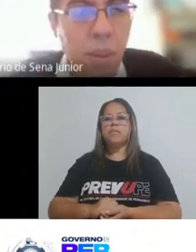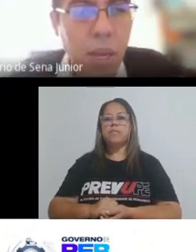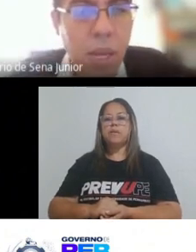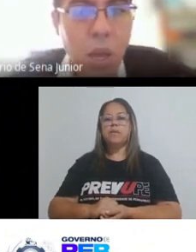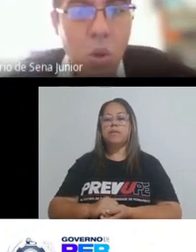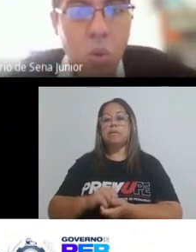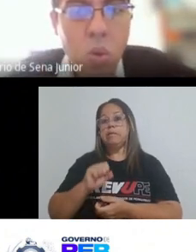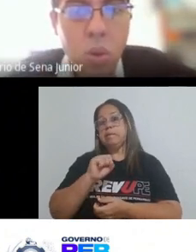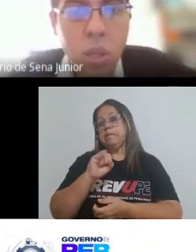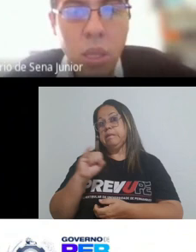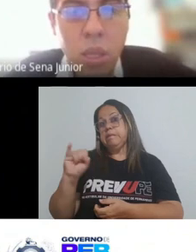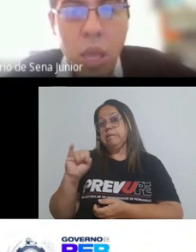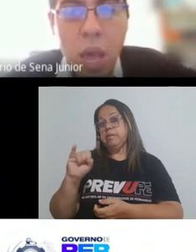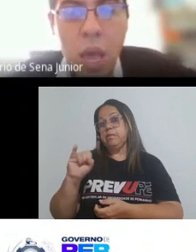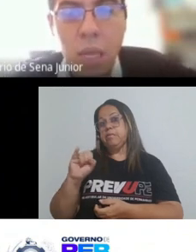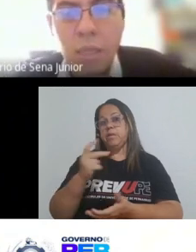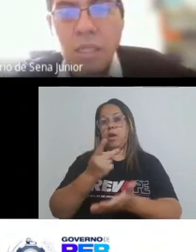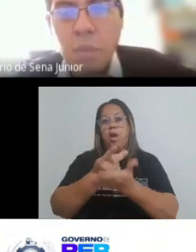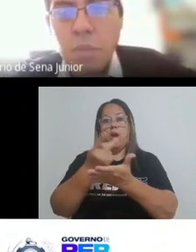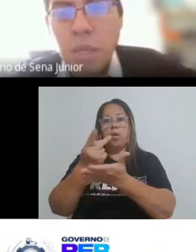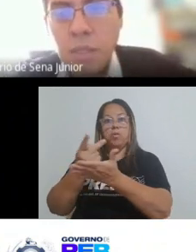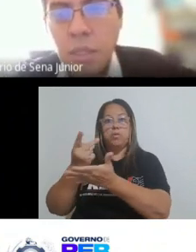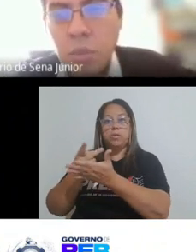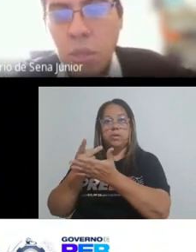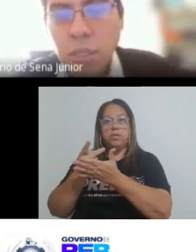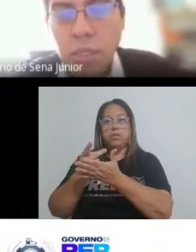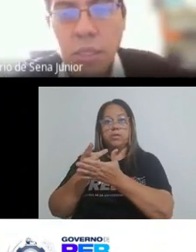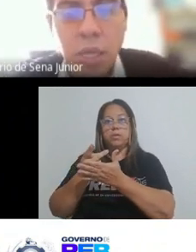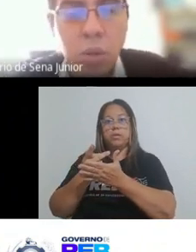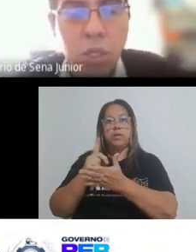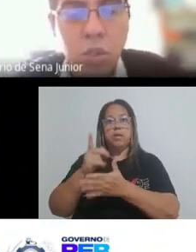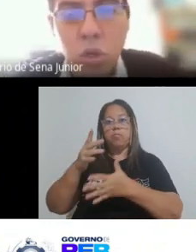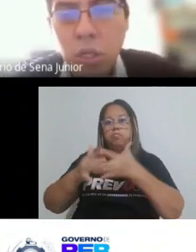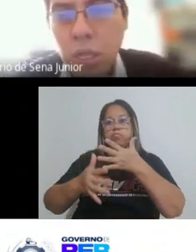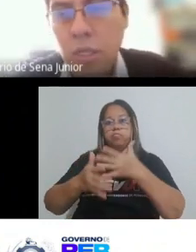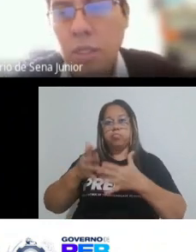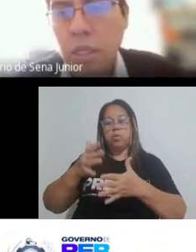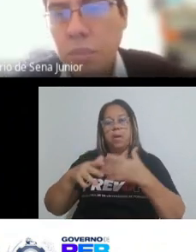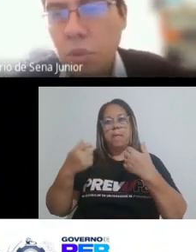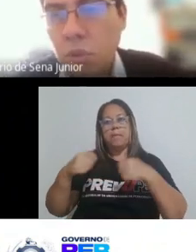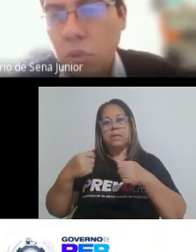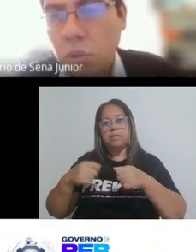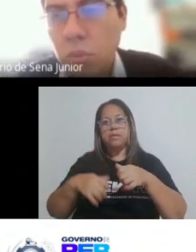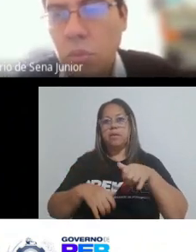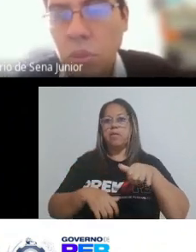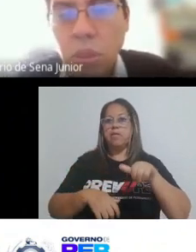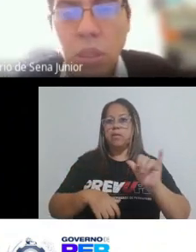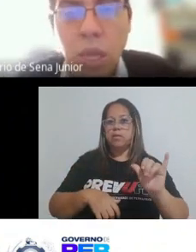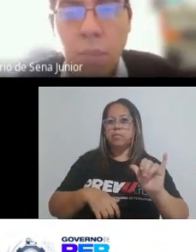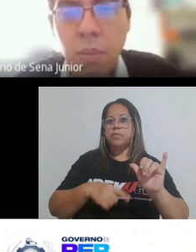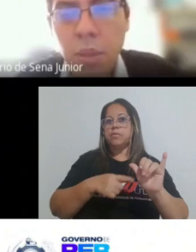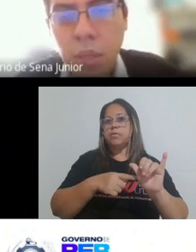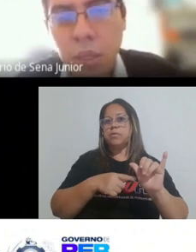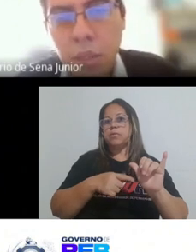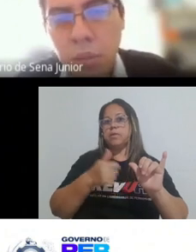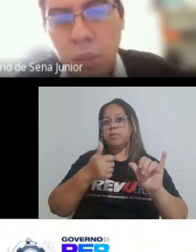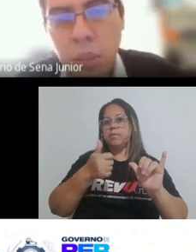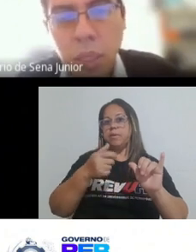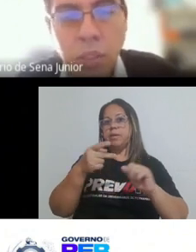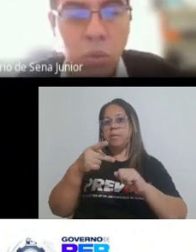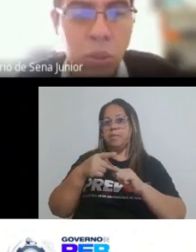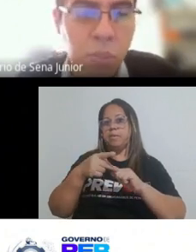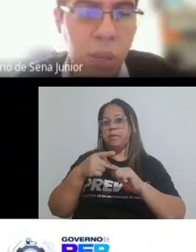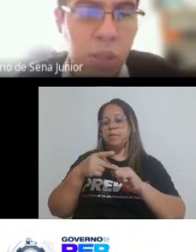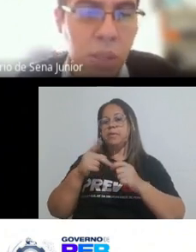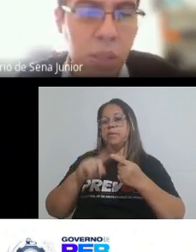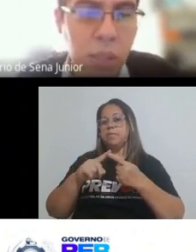para ocorrer a interceptação é necessário que as coordenadas Y da primeira e